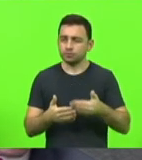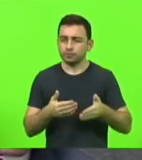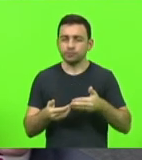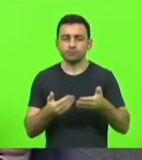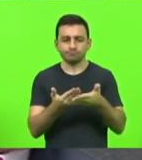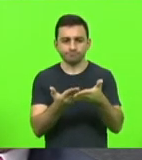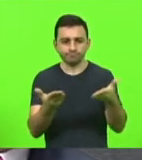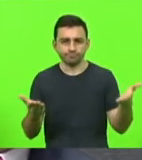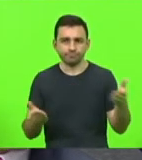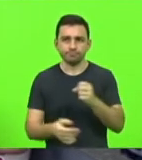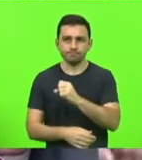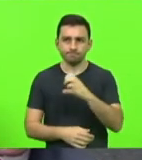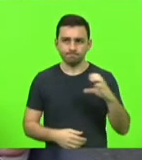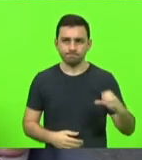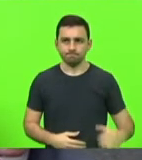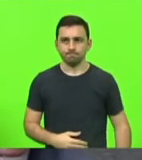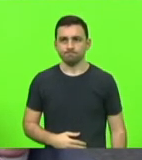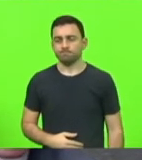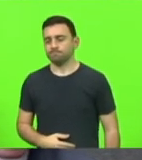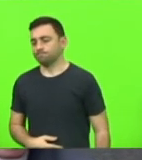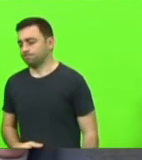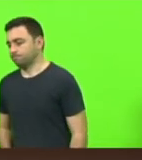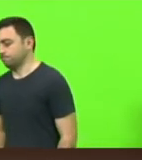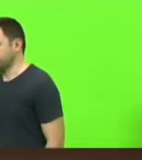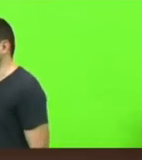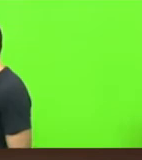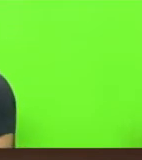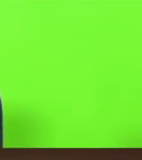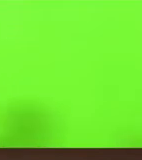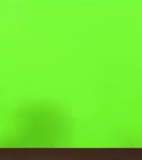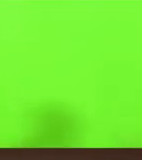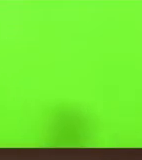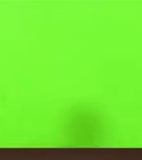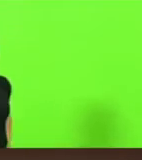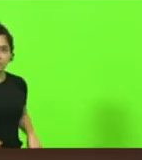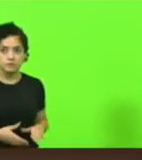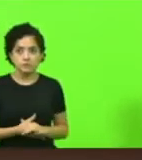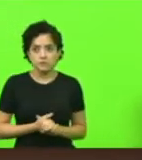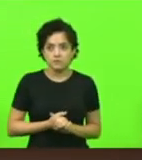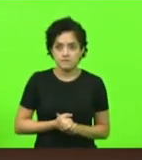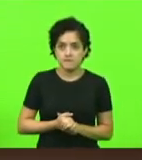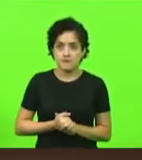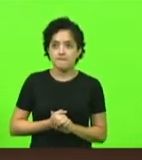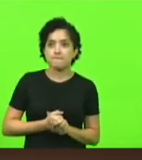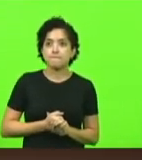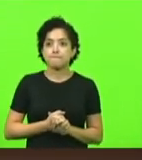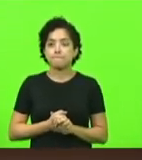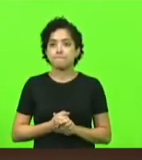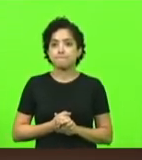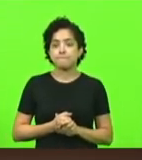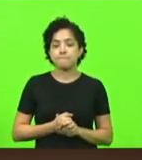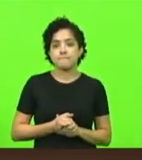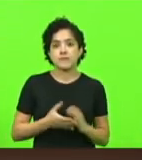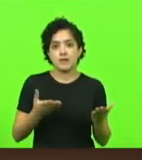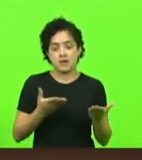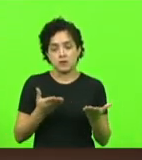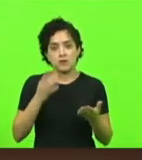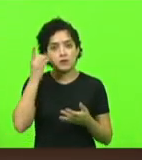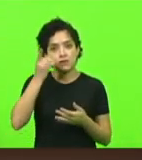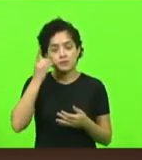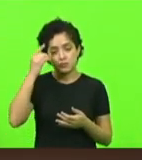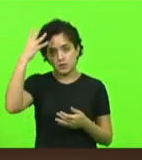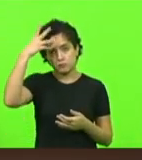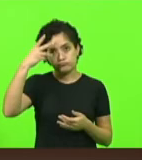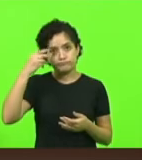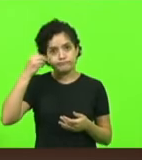Catarina. Sejam bem-vindos. Obrigado, senhor presidente. Sejam bem-vindos às autoridades a esta casa. É um prazer recebê-los. Deputada Luciane